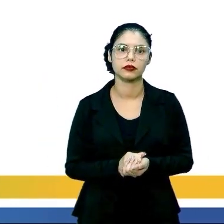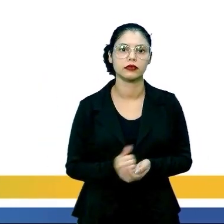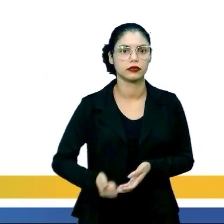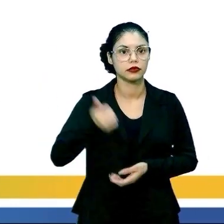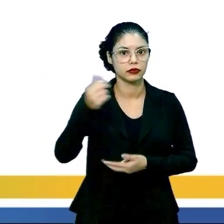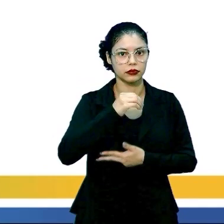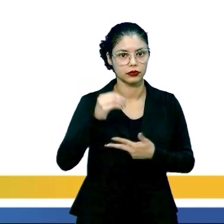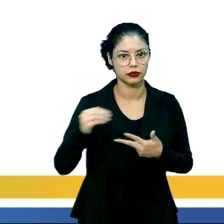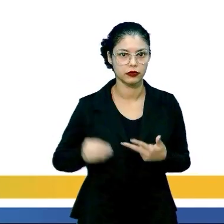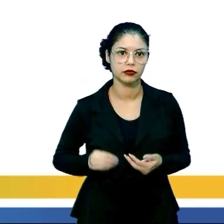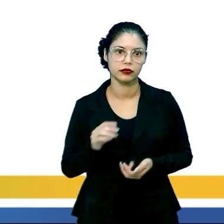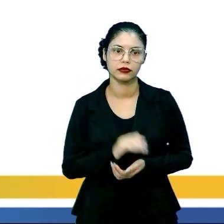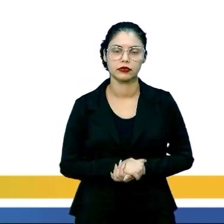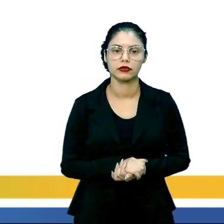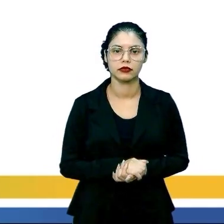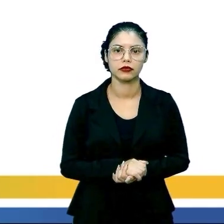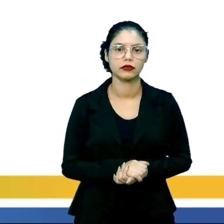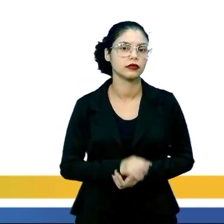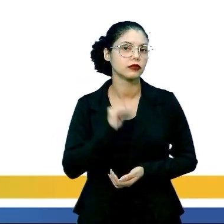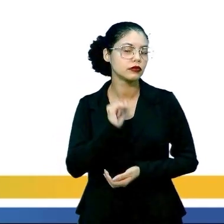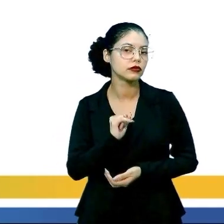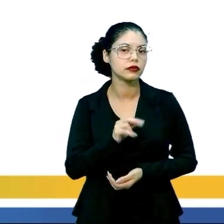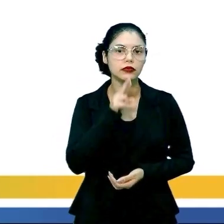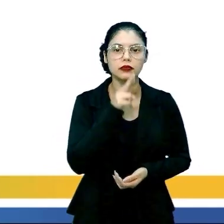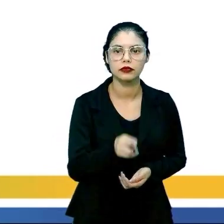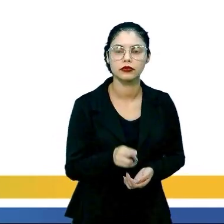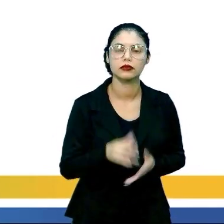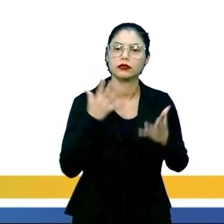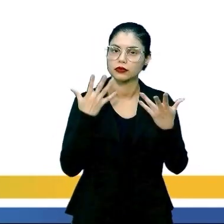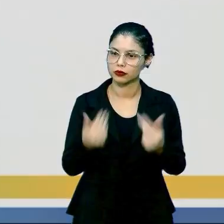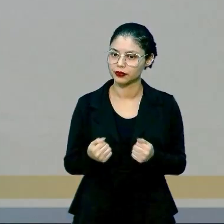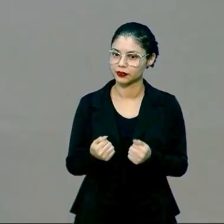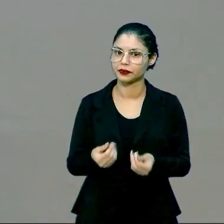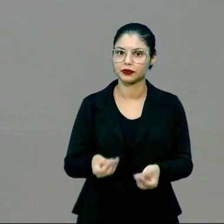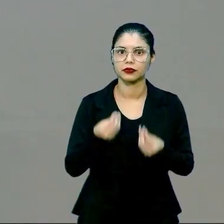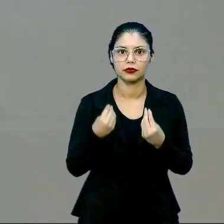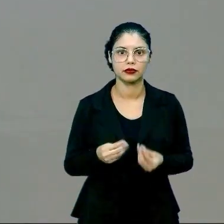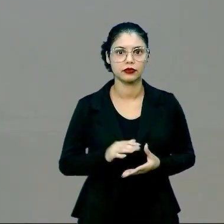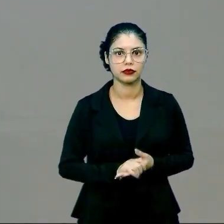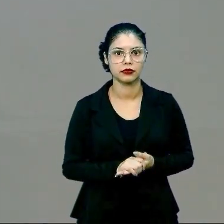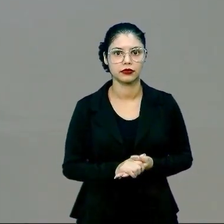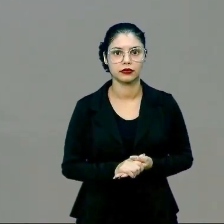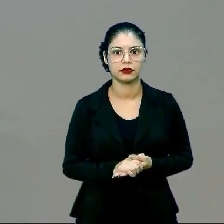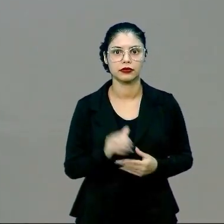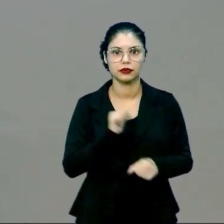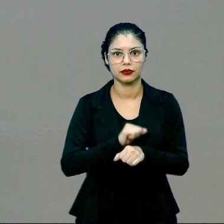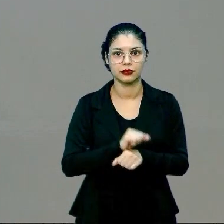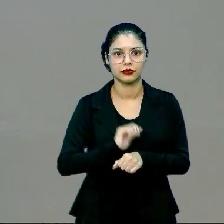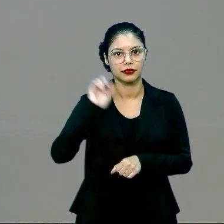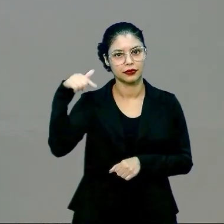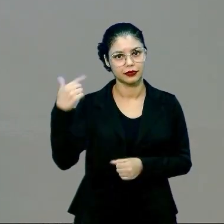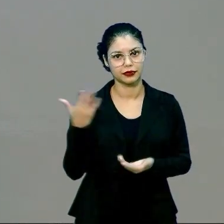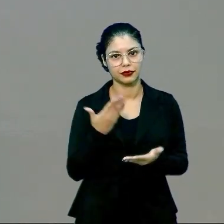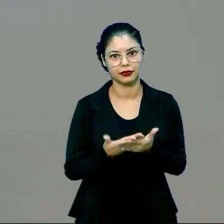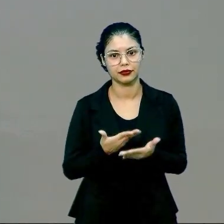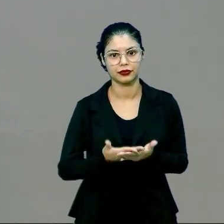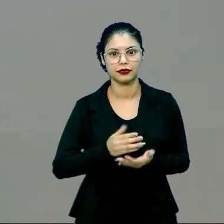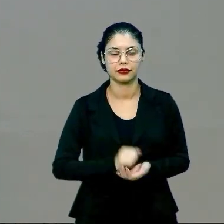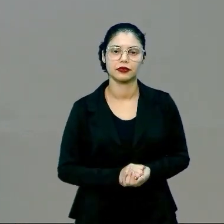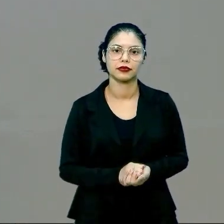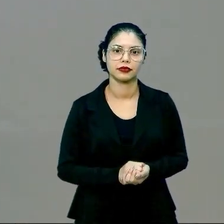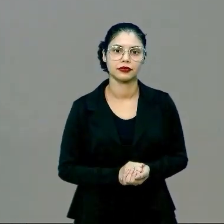Enem, da coletânea Prova Enem. Se você ainda não adquiriu, adquira. Eu estarei com você nas próximas